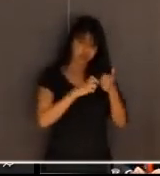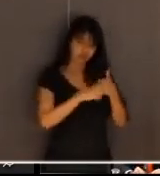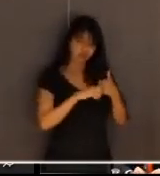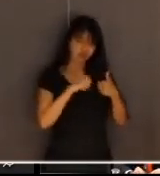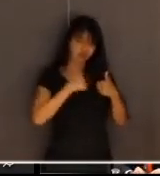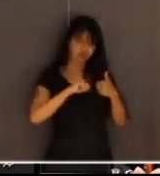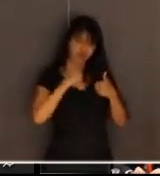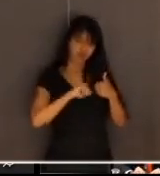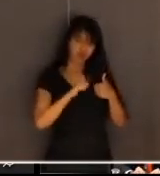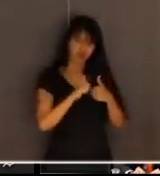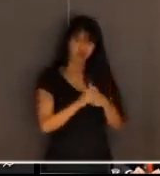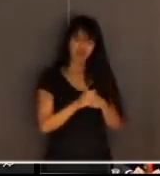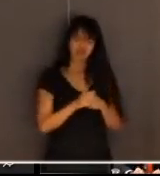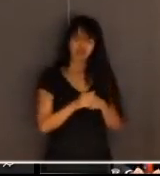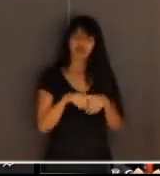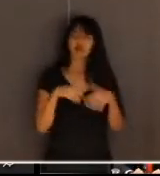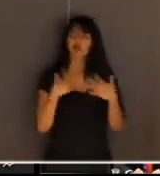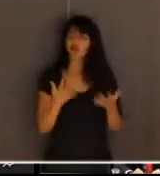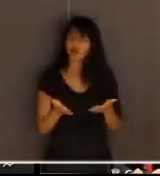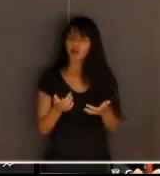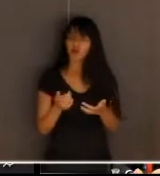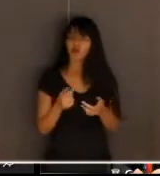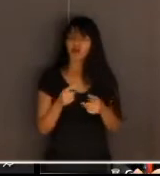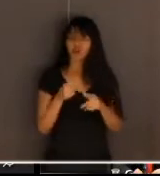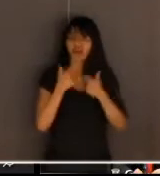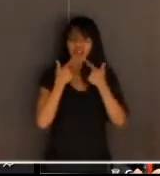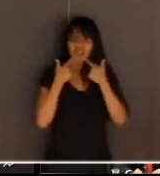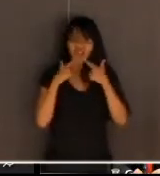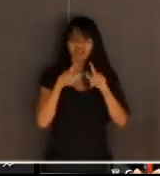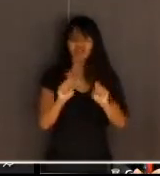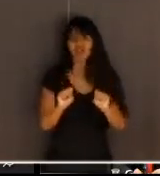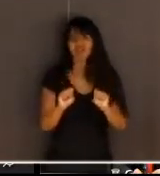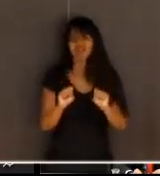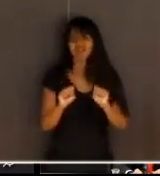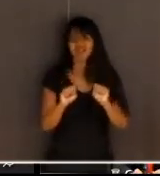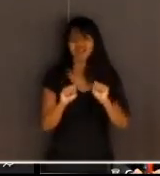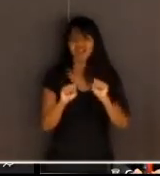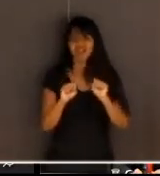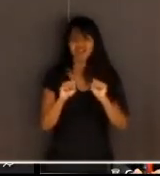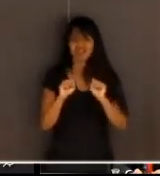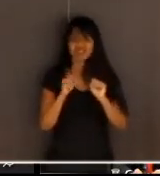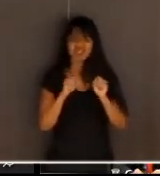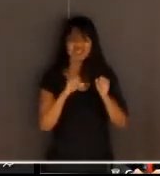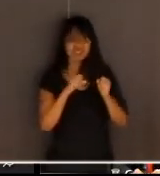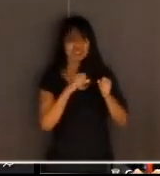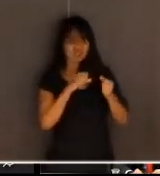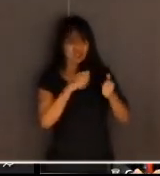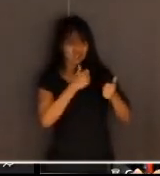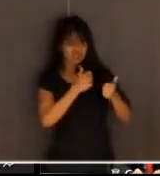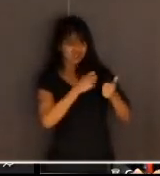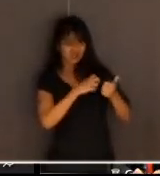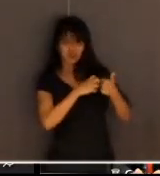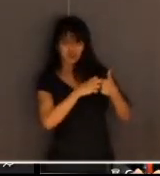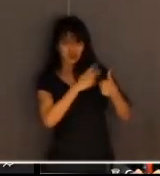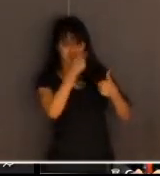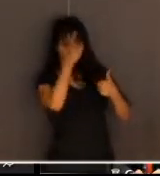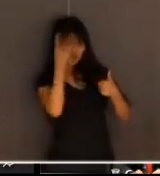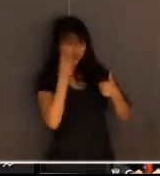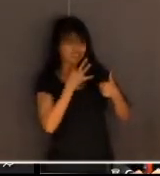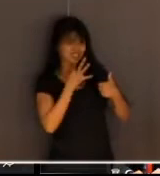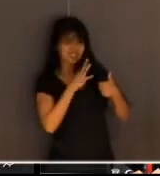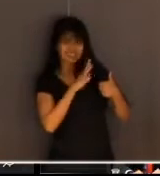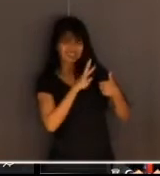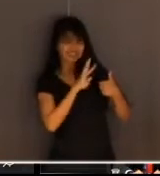é inacessível para os jurados. É uma linguagem que os jurados não conseguem compreender. É como